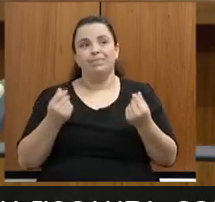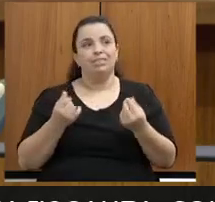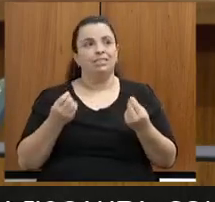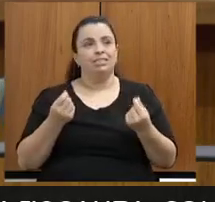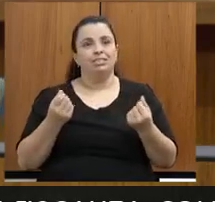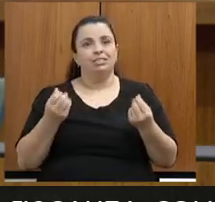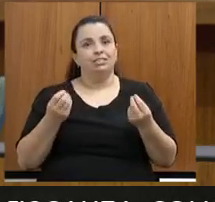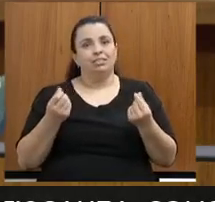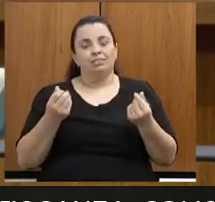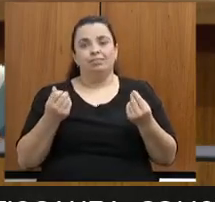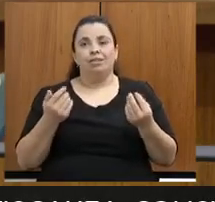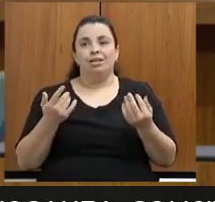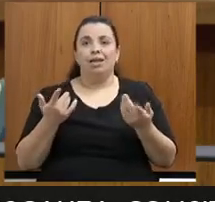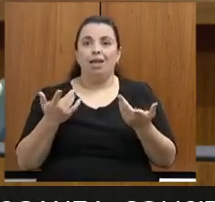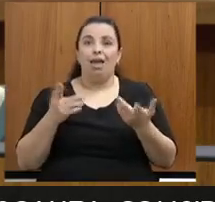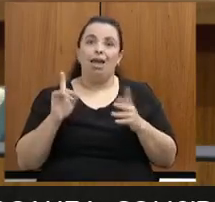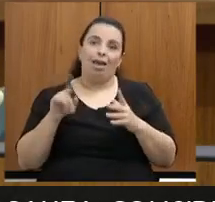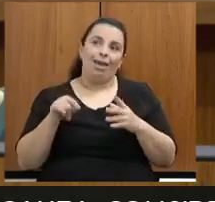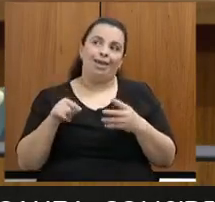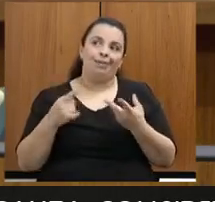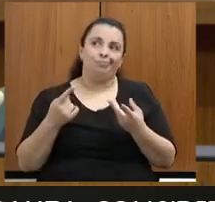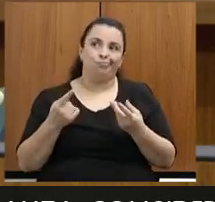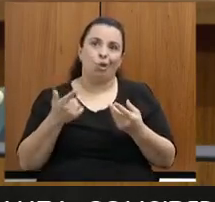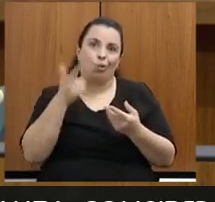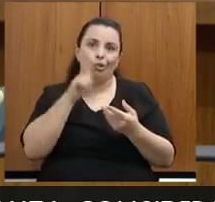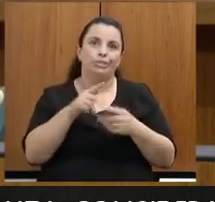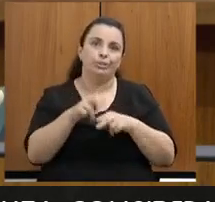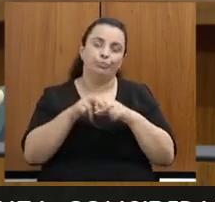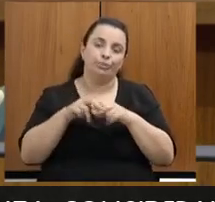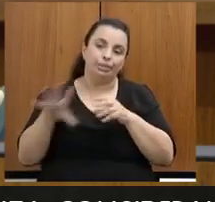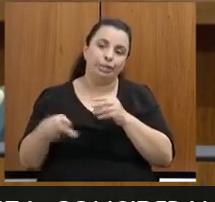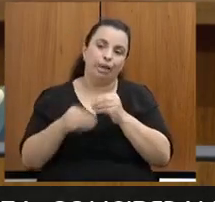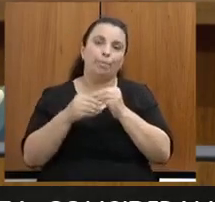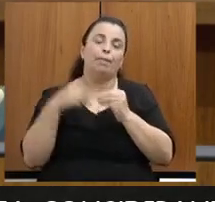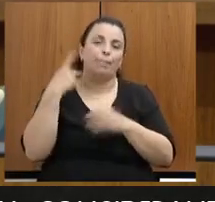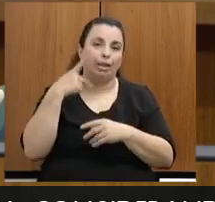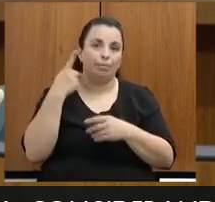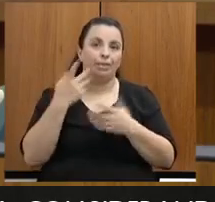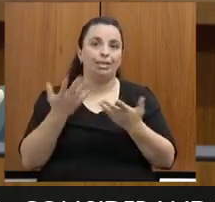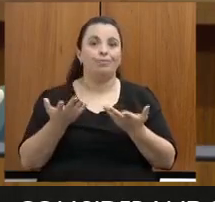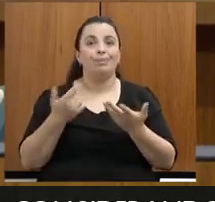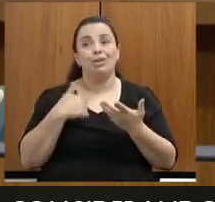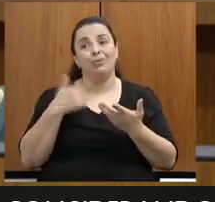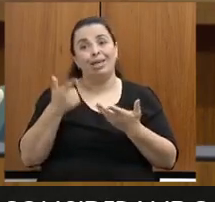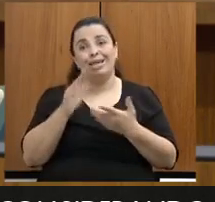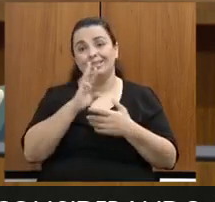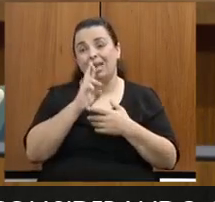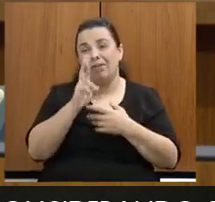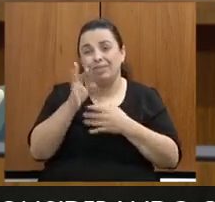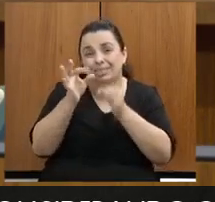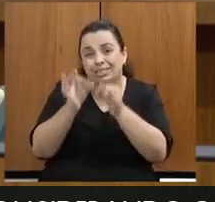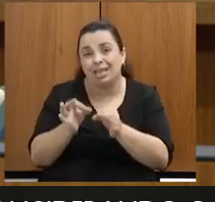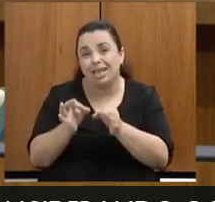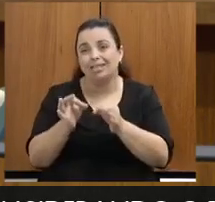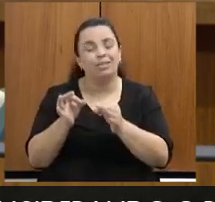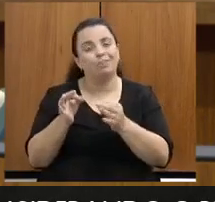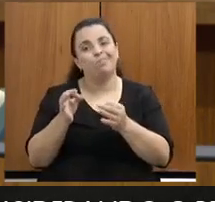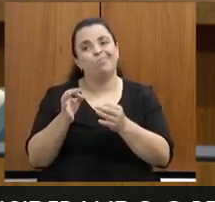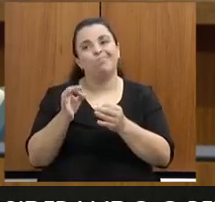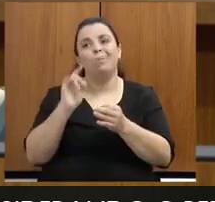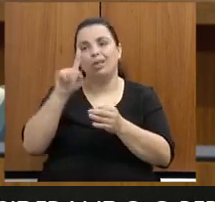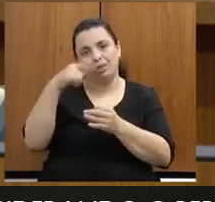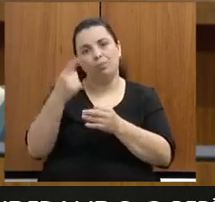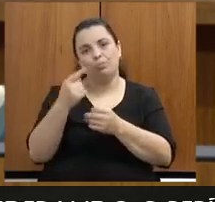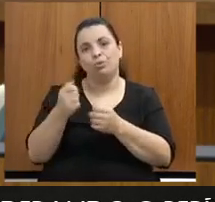é avisado por meio de emenda parlamentar também então eu vou ficar devendo Esse número aí apresentarei o senhor